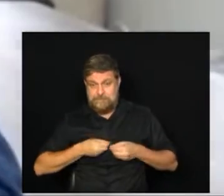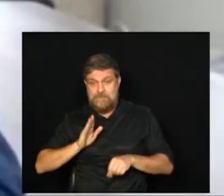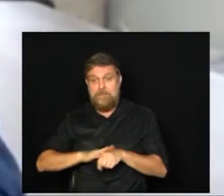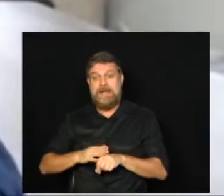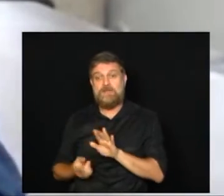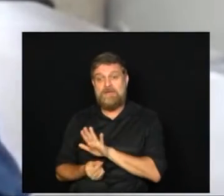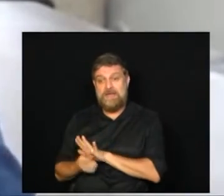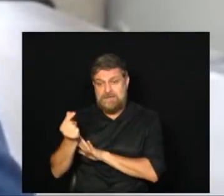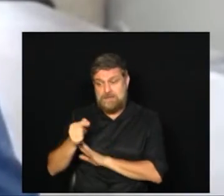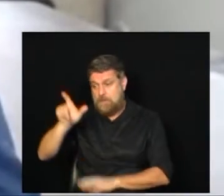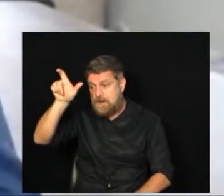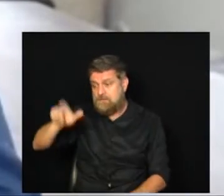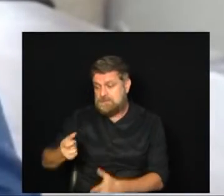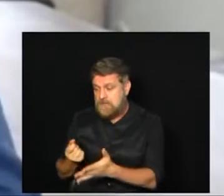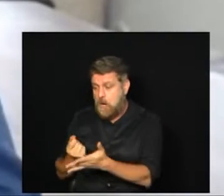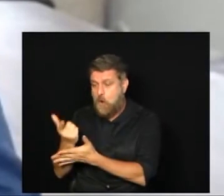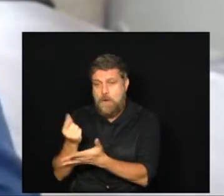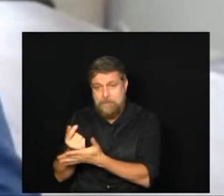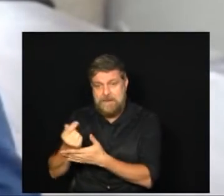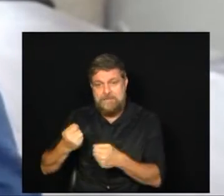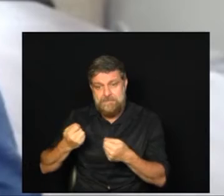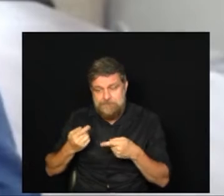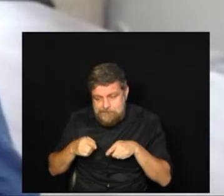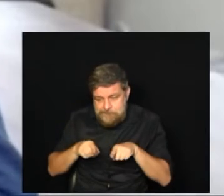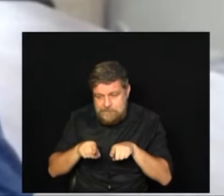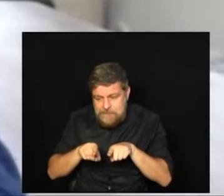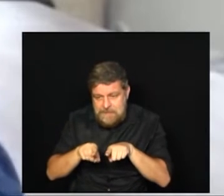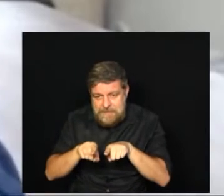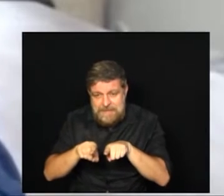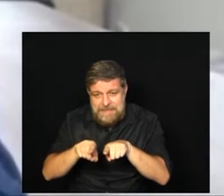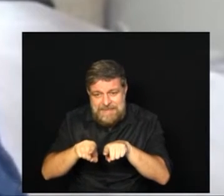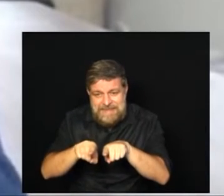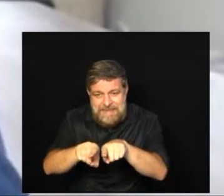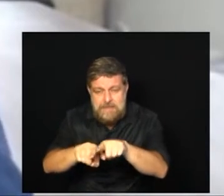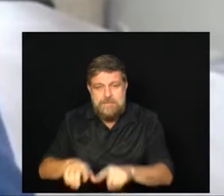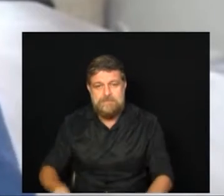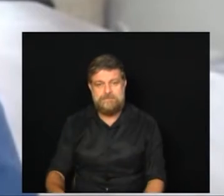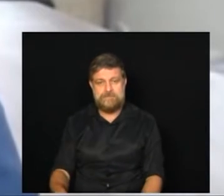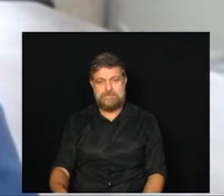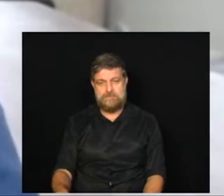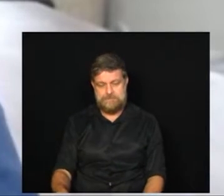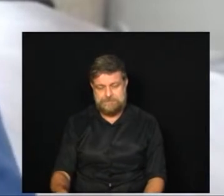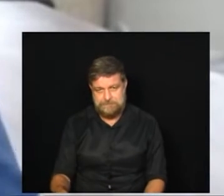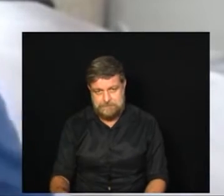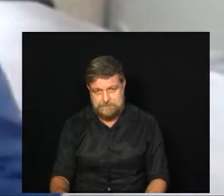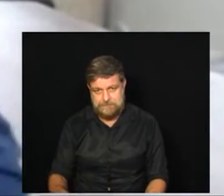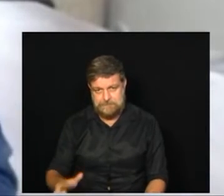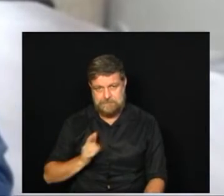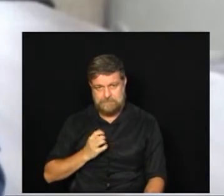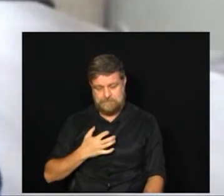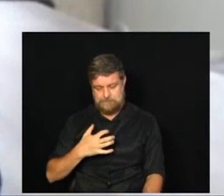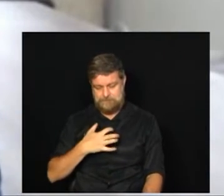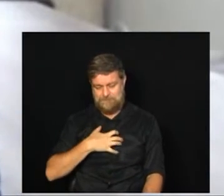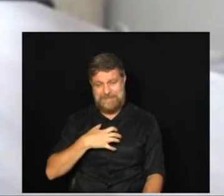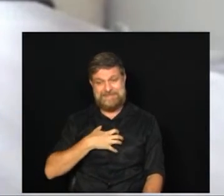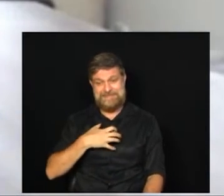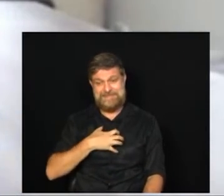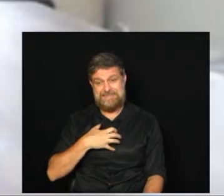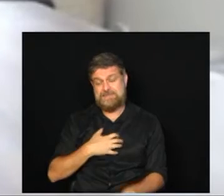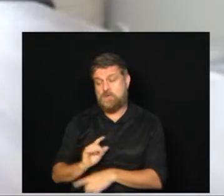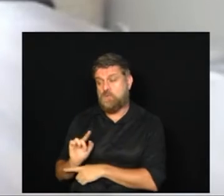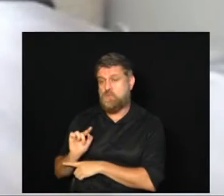essa cultura ainda no nosso país da poupança? Há essa cultura porque é muito dessa época, né, da hiperinflação.